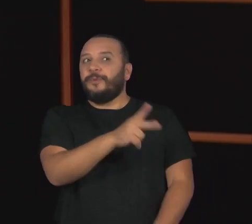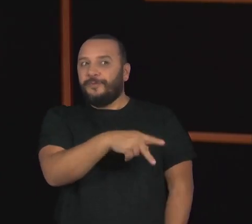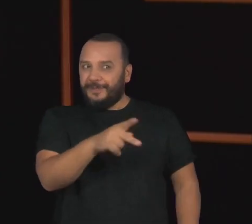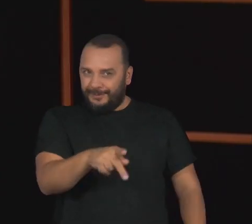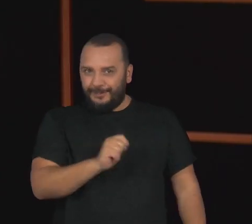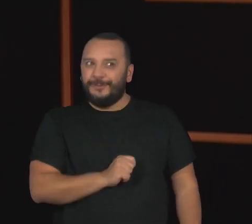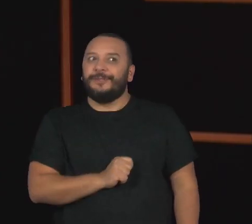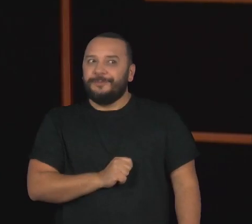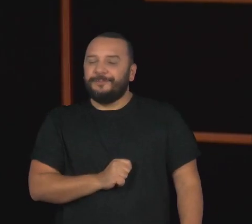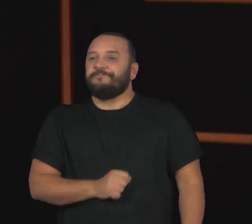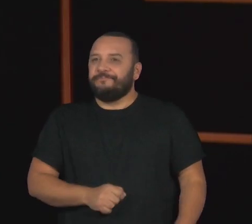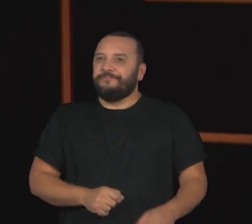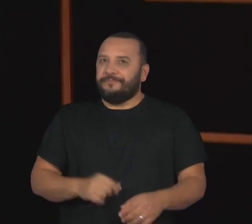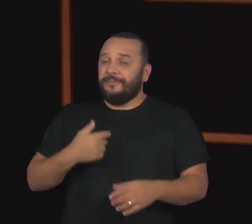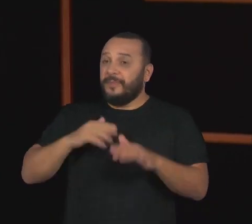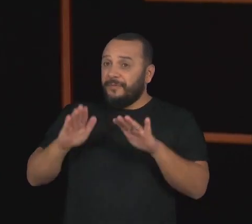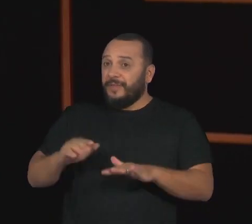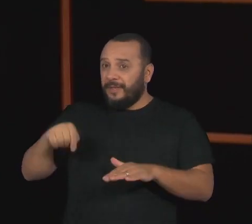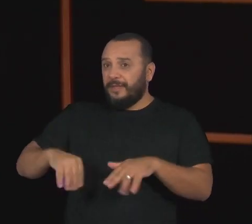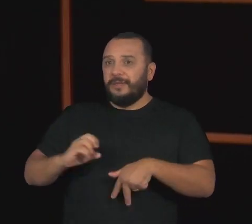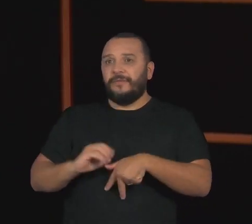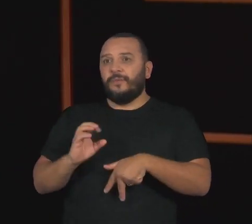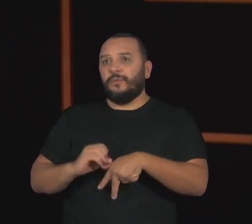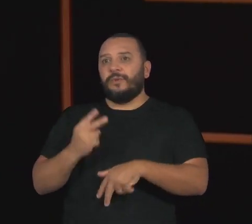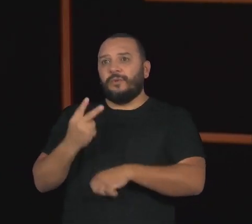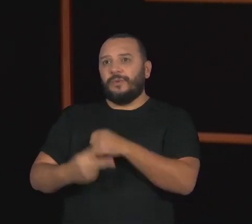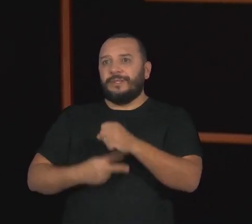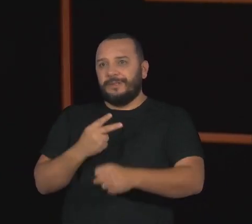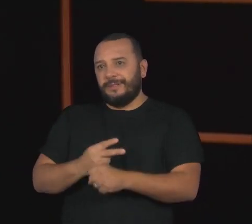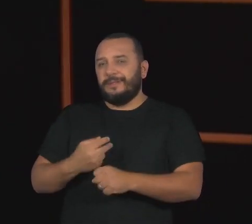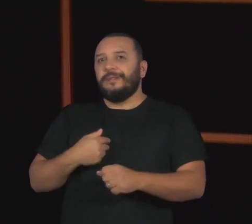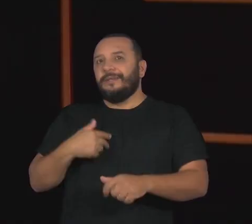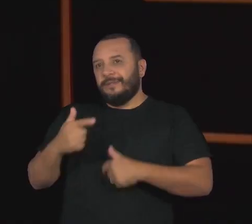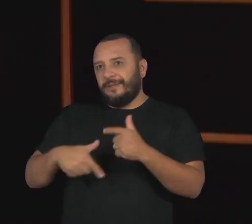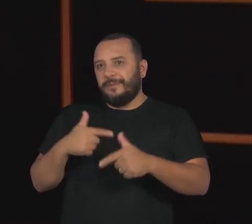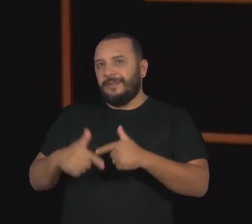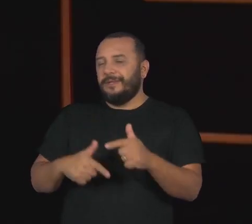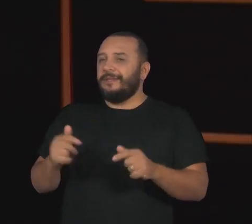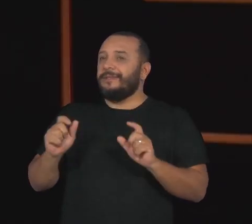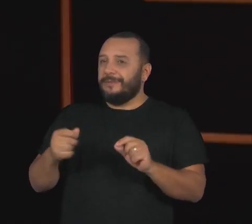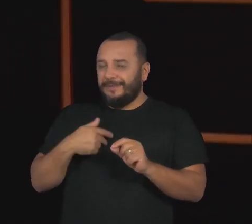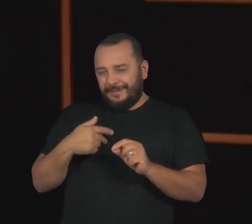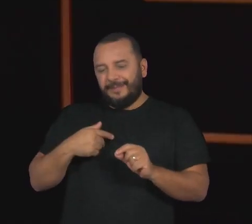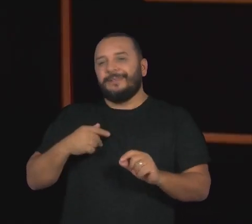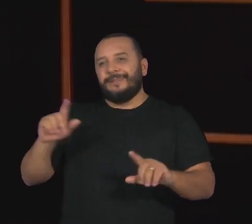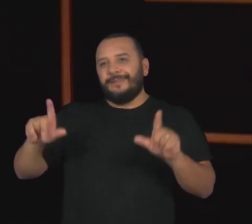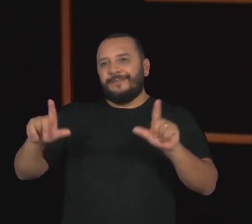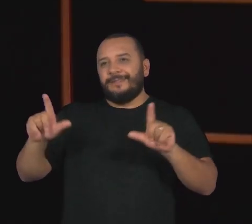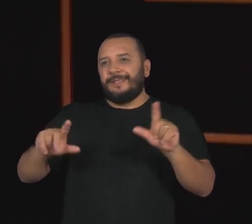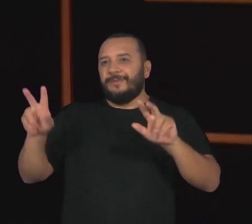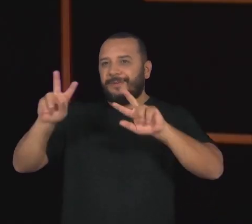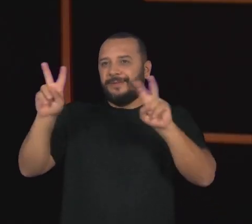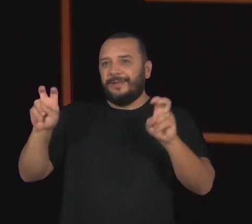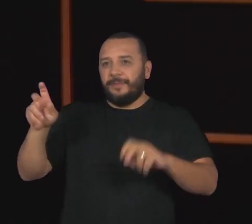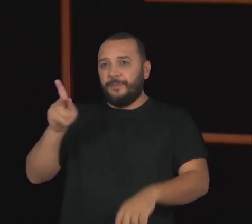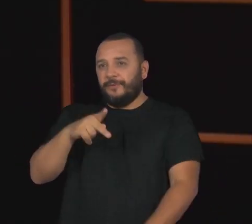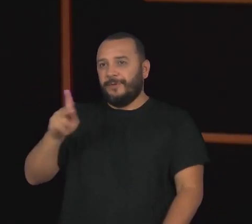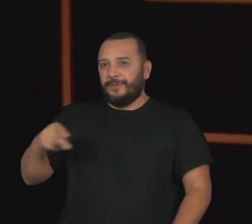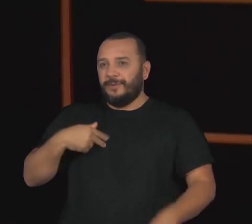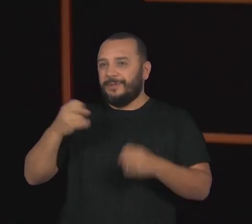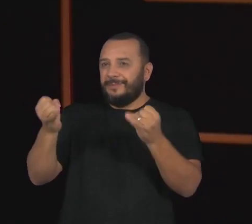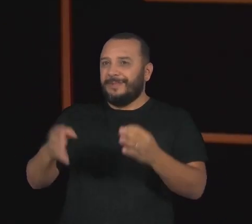aqui mais uns 2 anos, trabalhando nesse programa O Professor, que era genial, um programa que falava